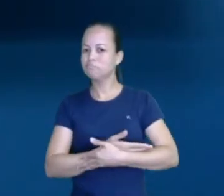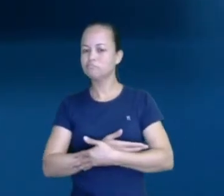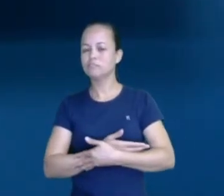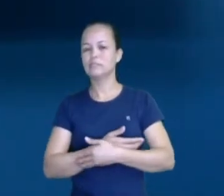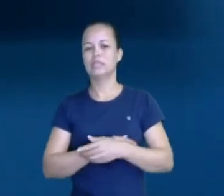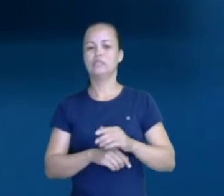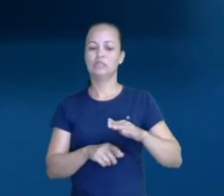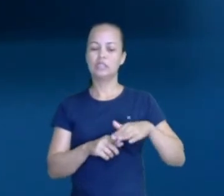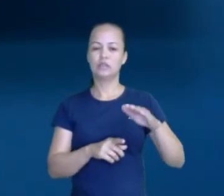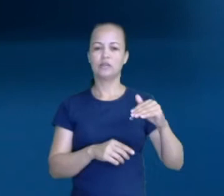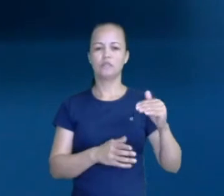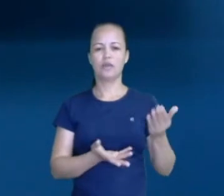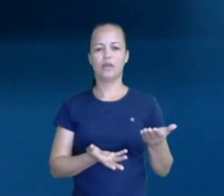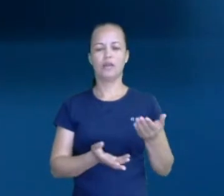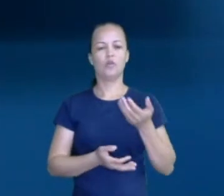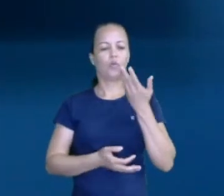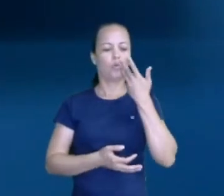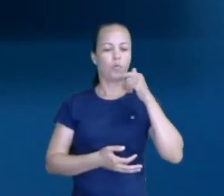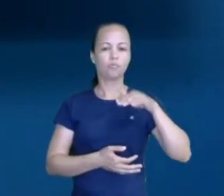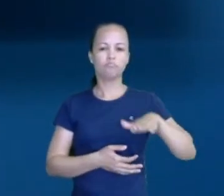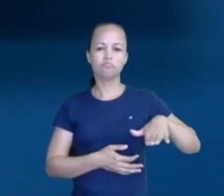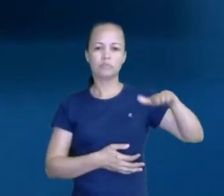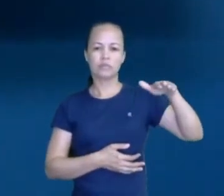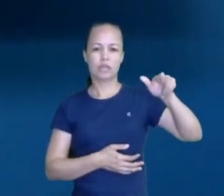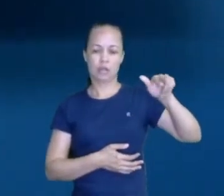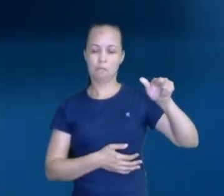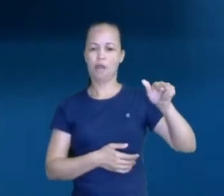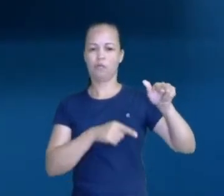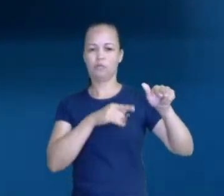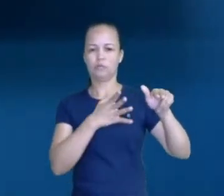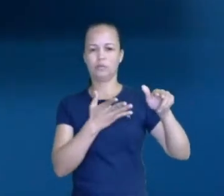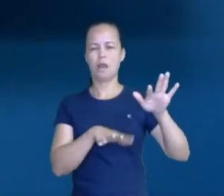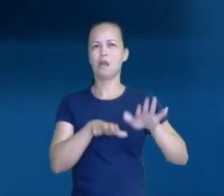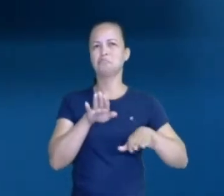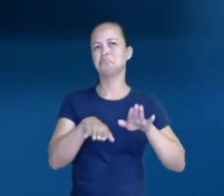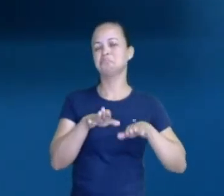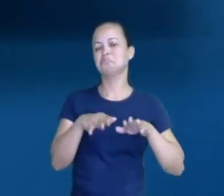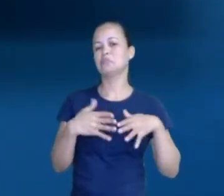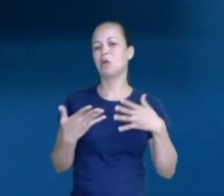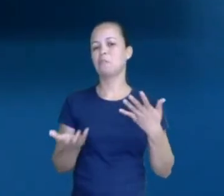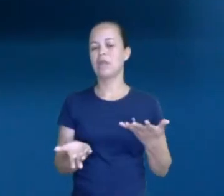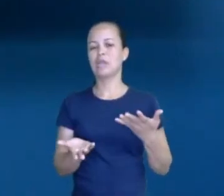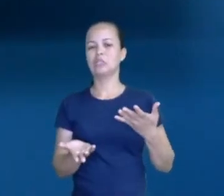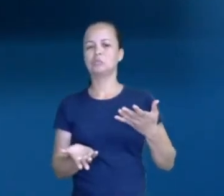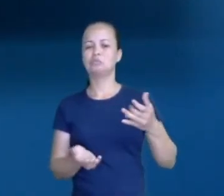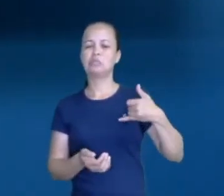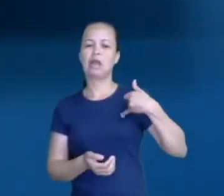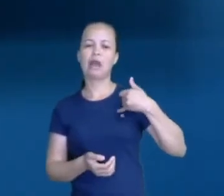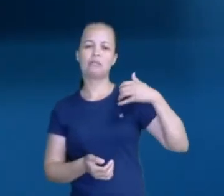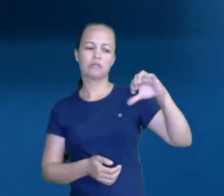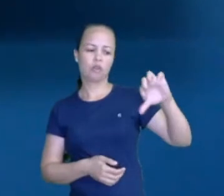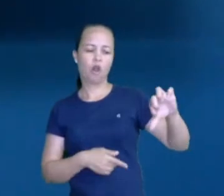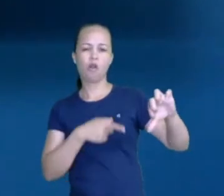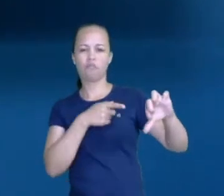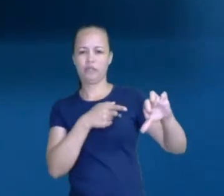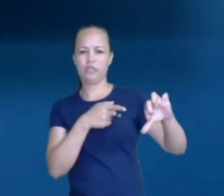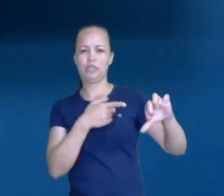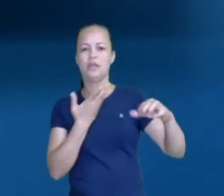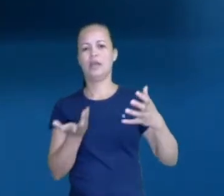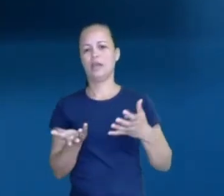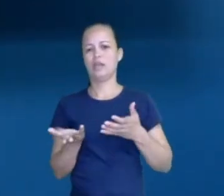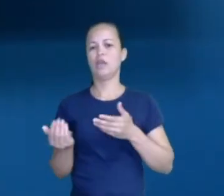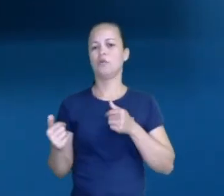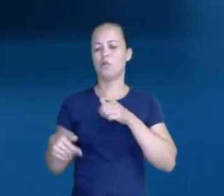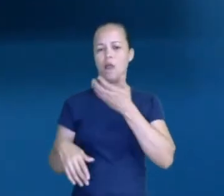mais velho, dependendo da idade dele, se ele tiver ainda por volta de uns 9 anos, ele ainda é considerado